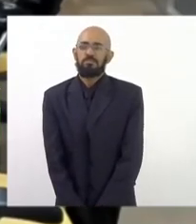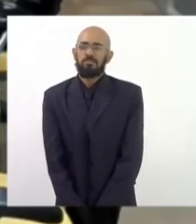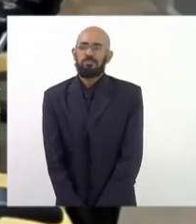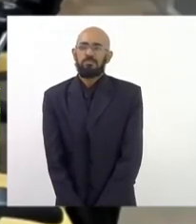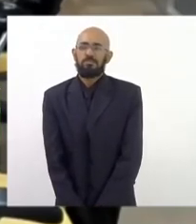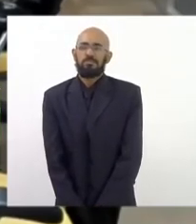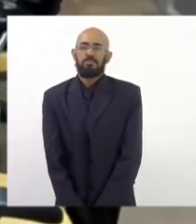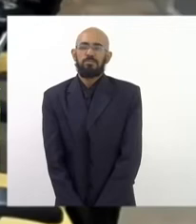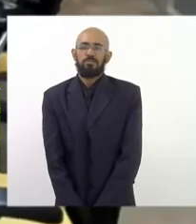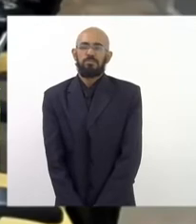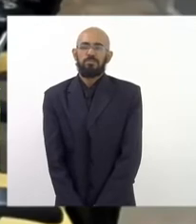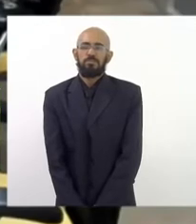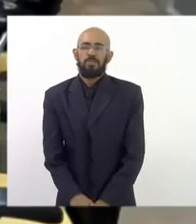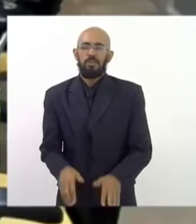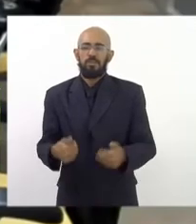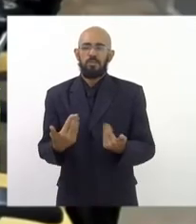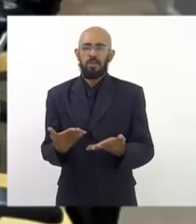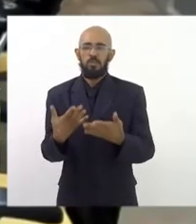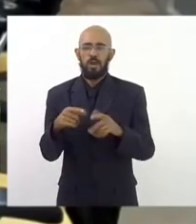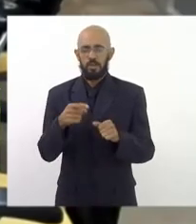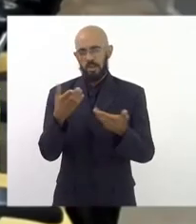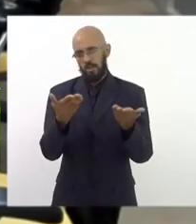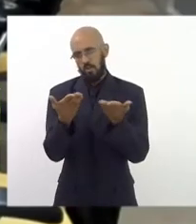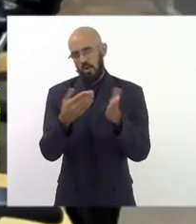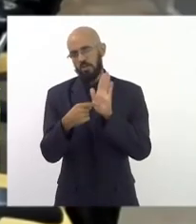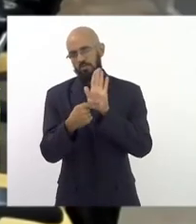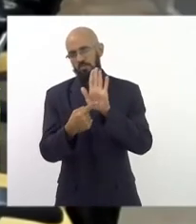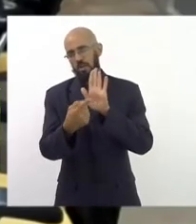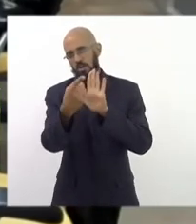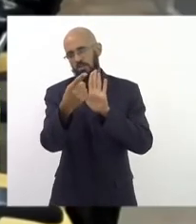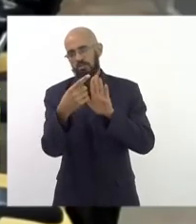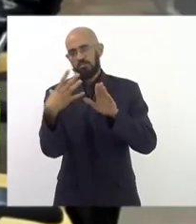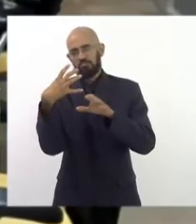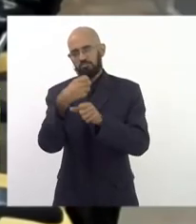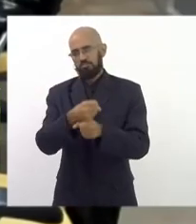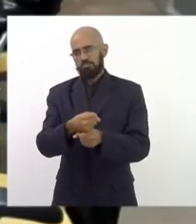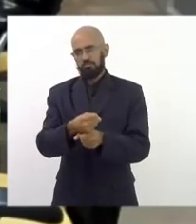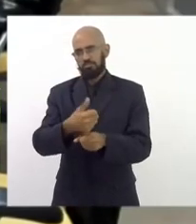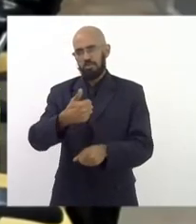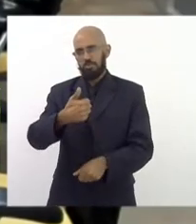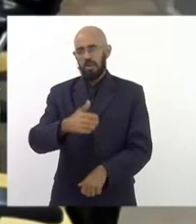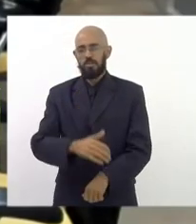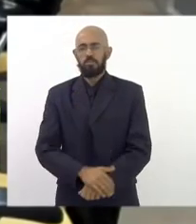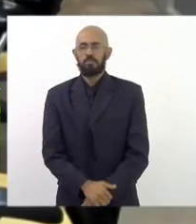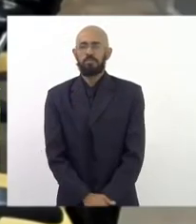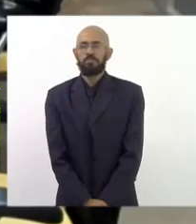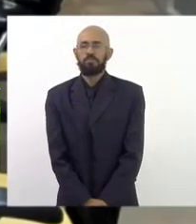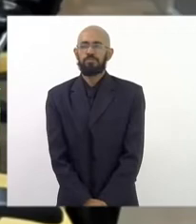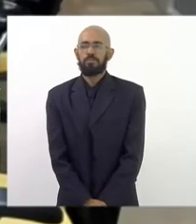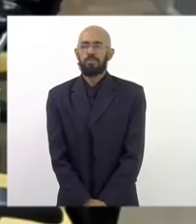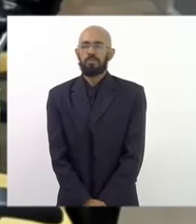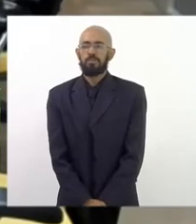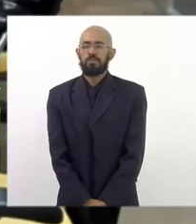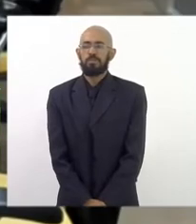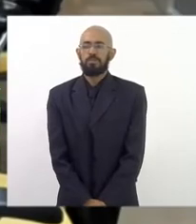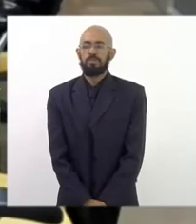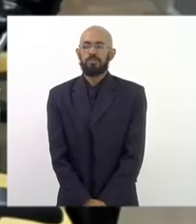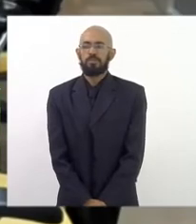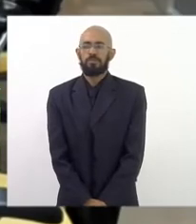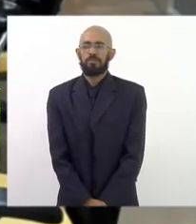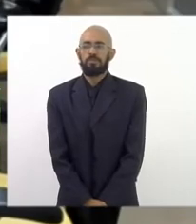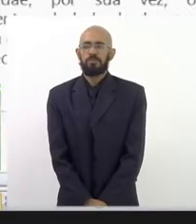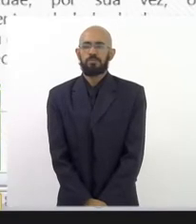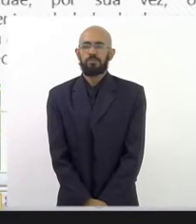Aí o resultado primário e nominal, né? Como eu falei, a gente tem um